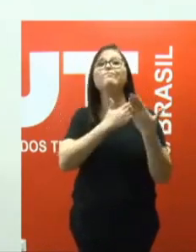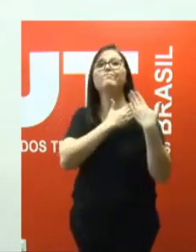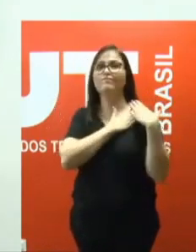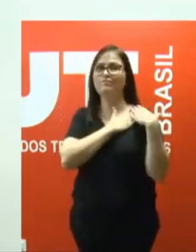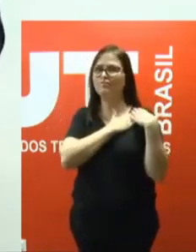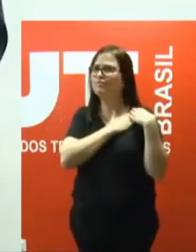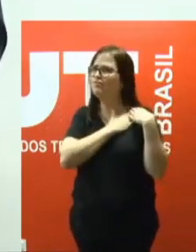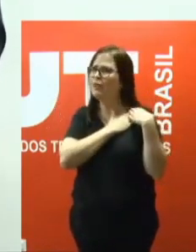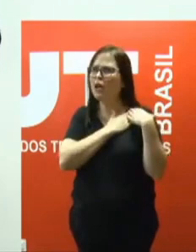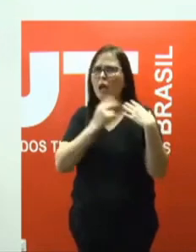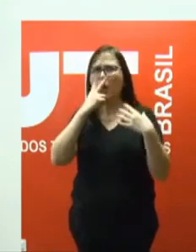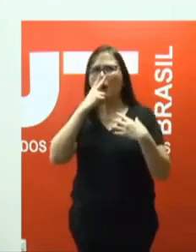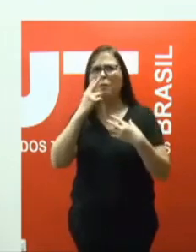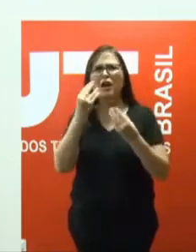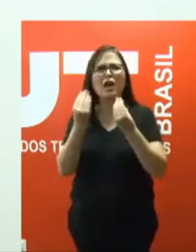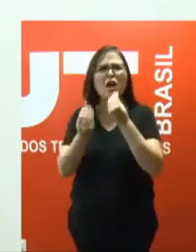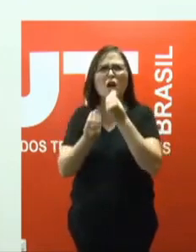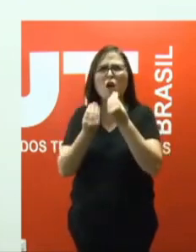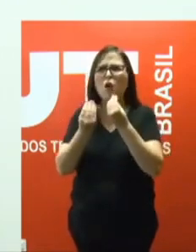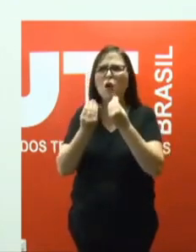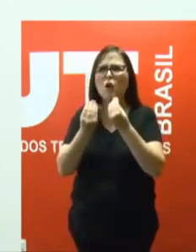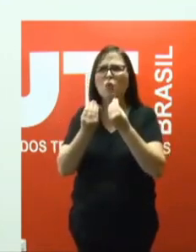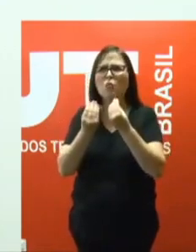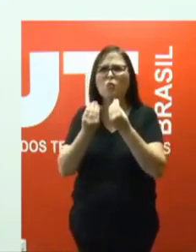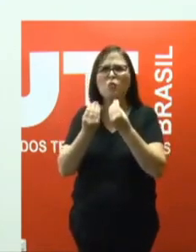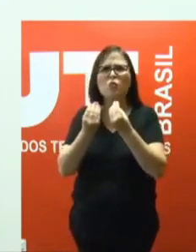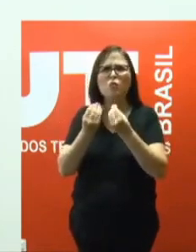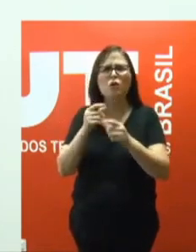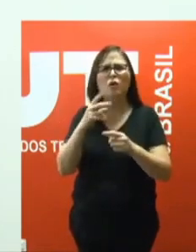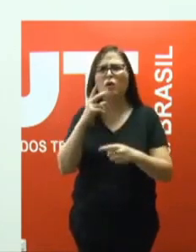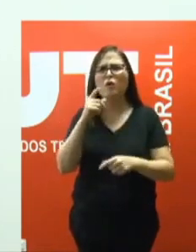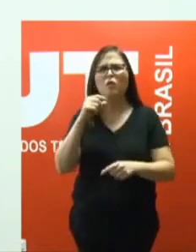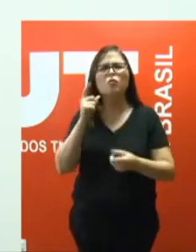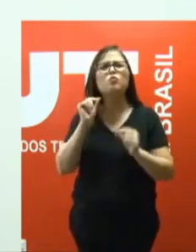quase que heróica, uma coisa revolucionária.